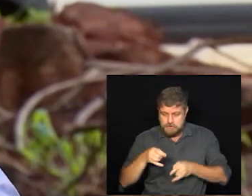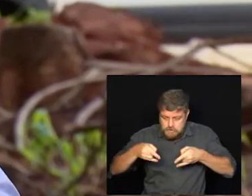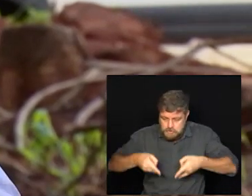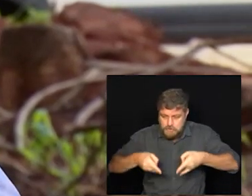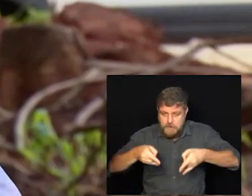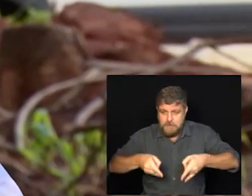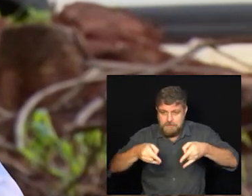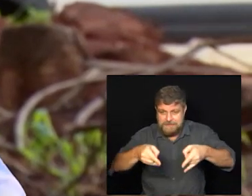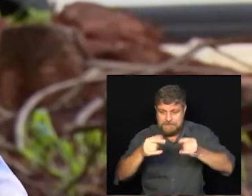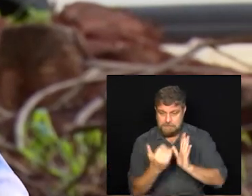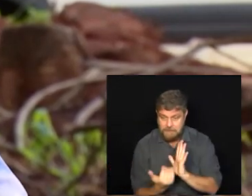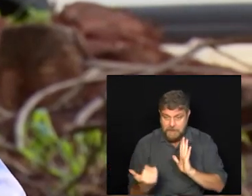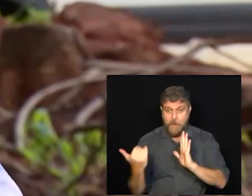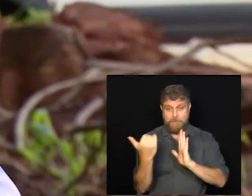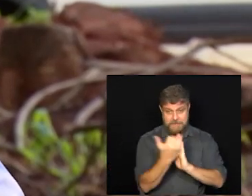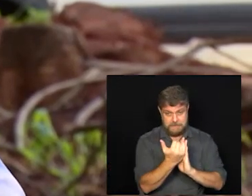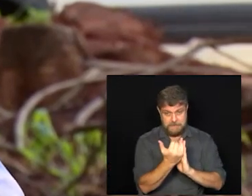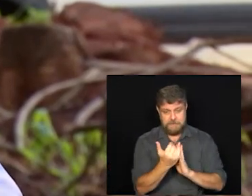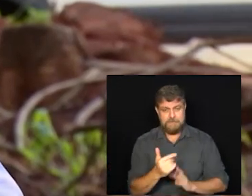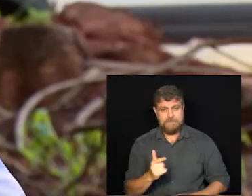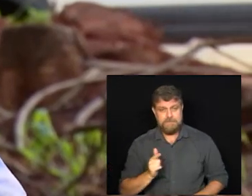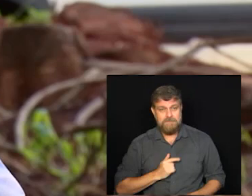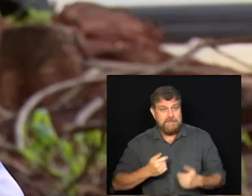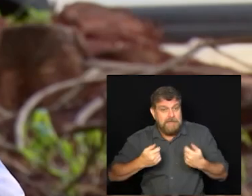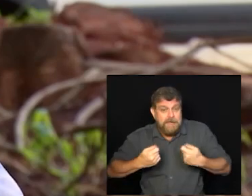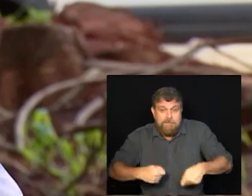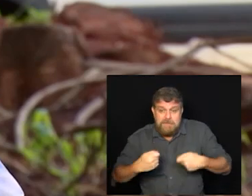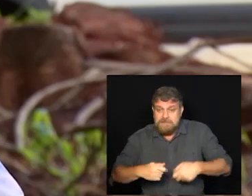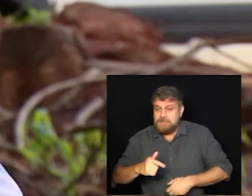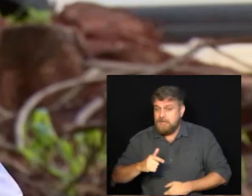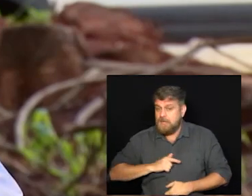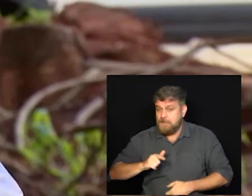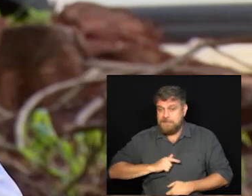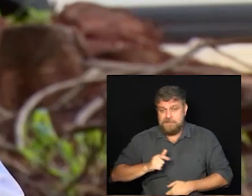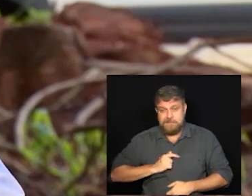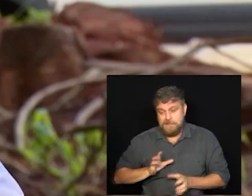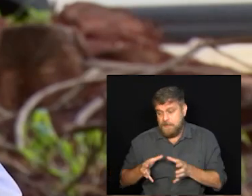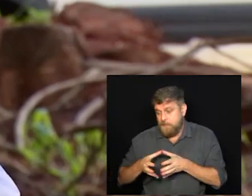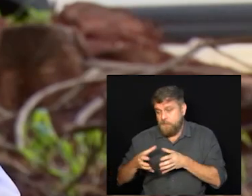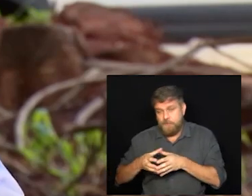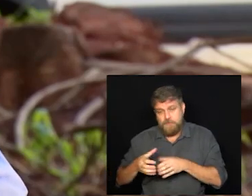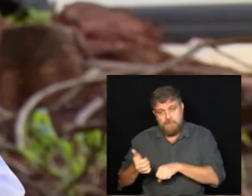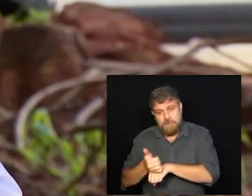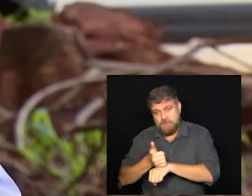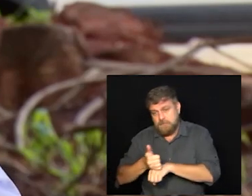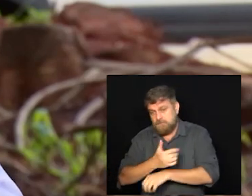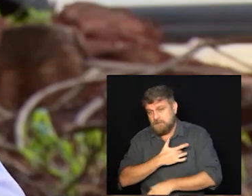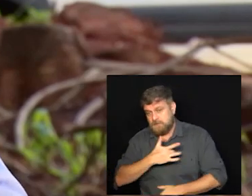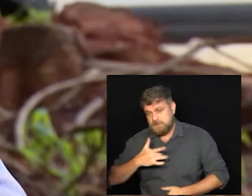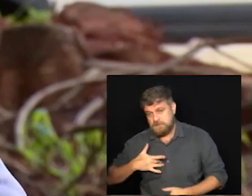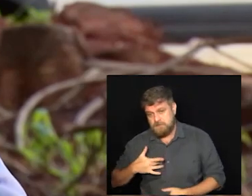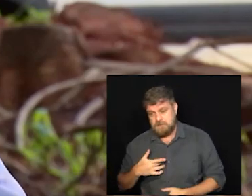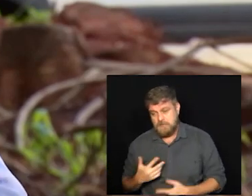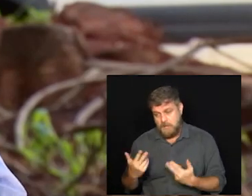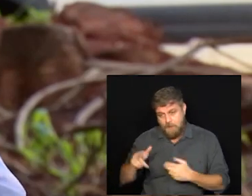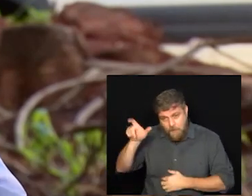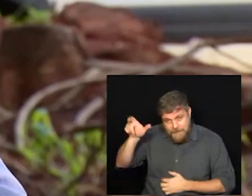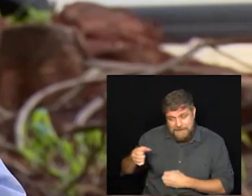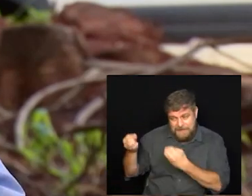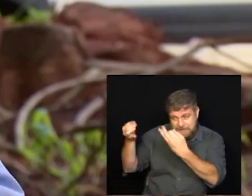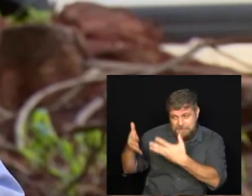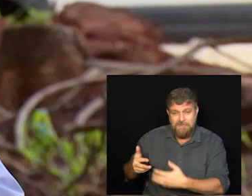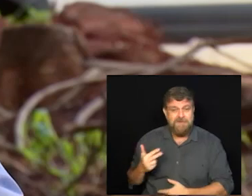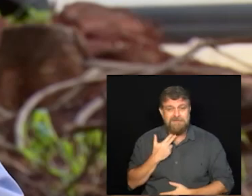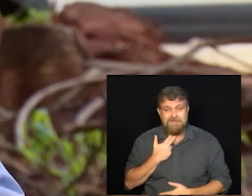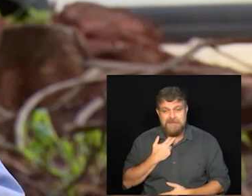nós pretendemos abrir. E para isso a gente precisa otimizar a equipe de saúde, porque, como o doutor Antônio mesmo já falou, nós